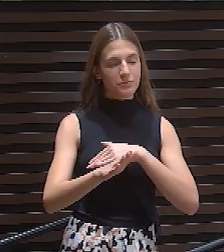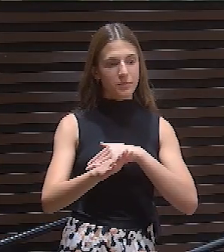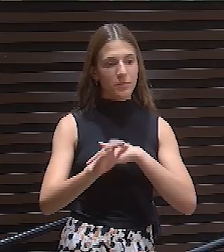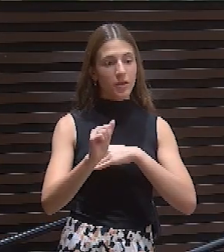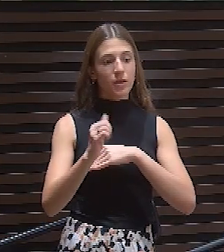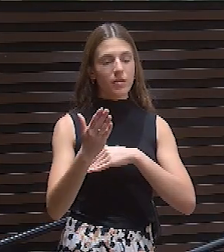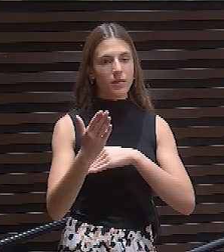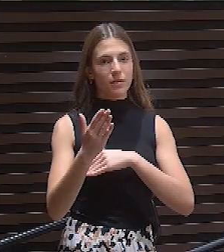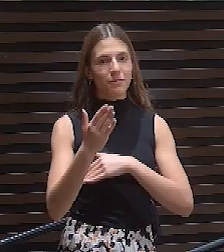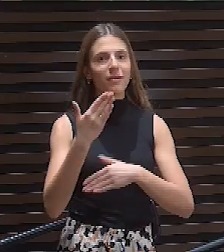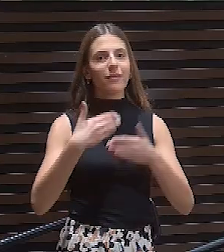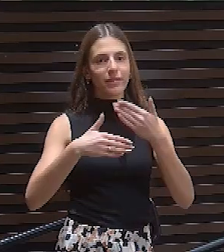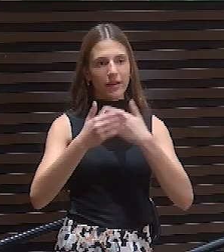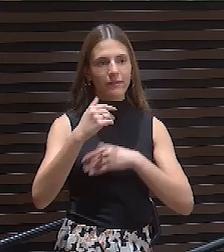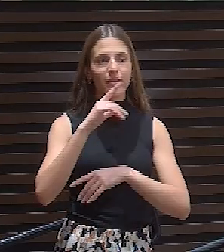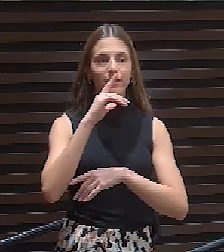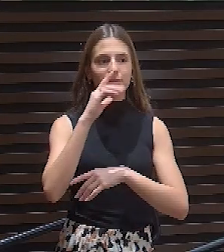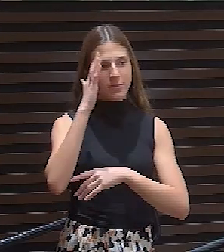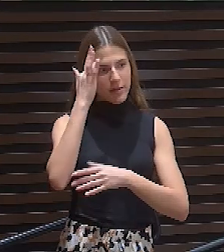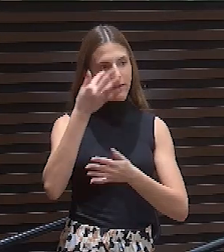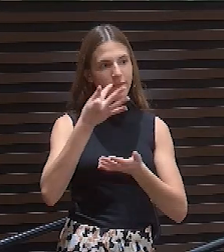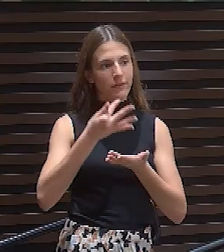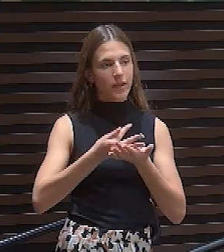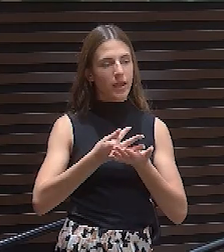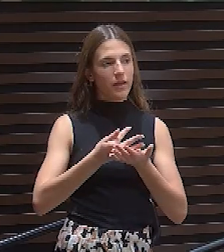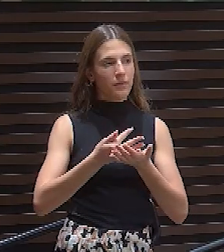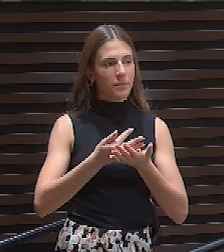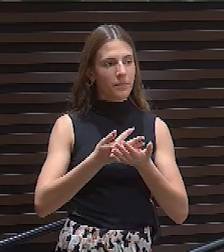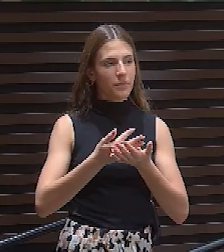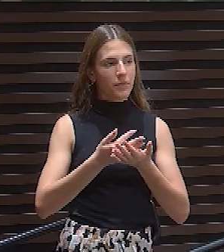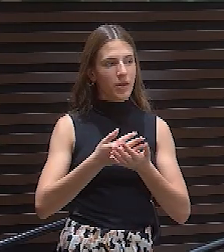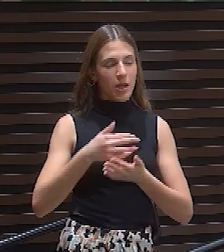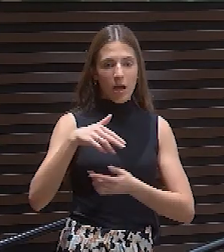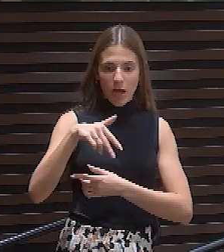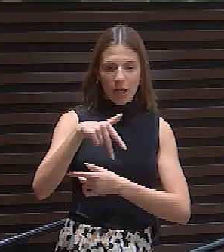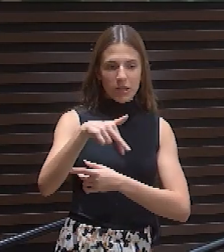atravessaram o Mar Vermelho como por terra seca,